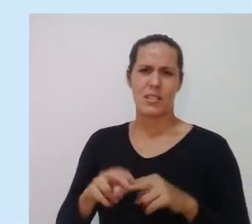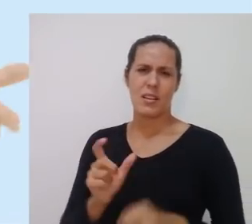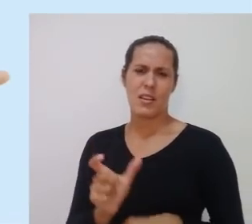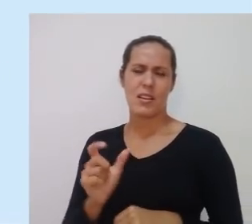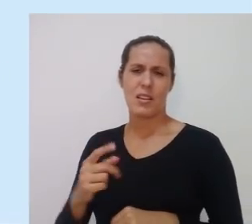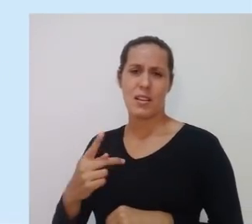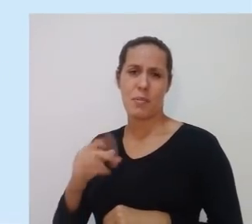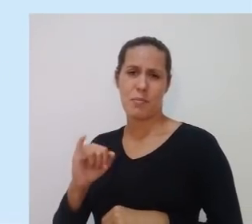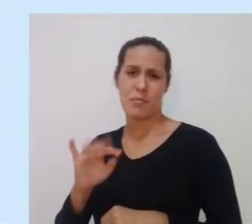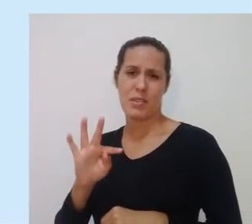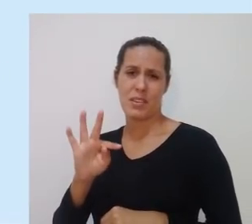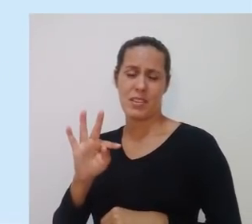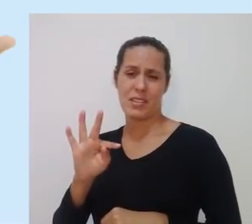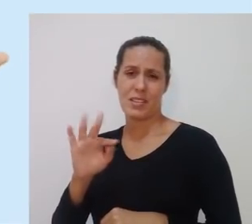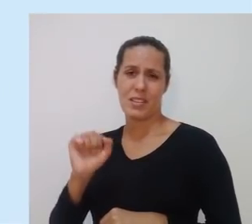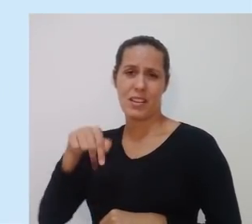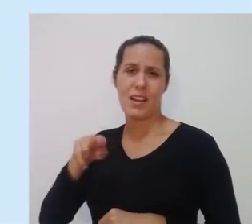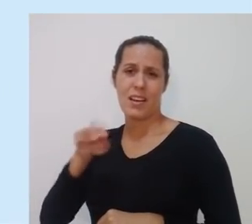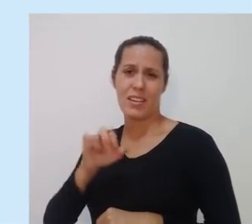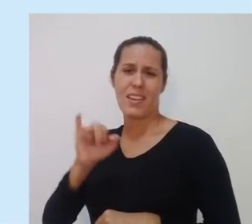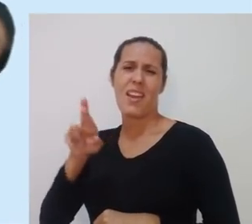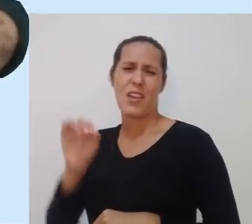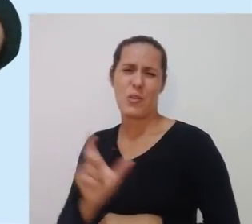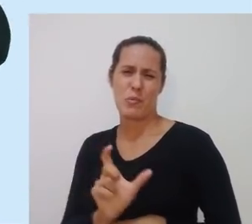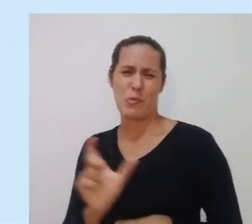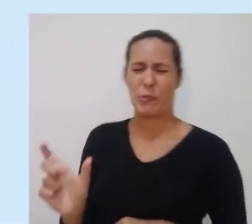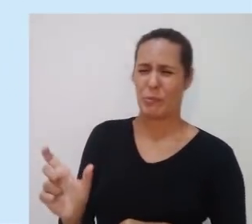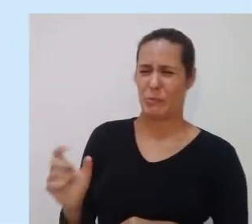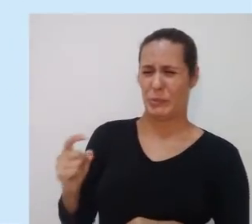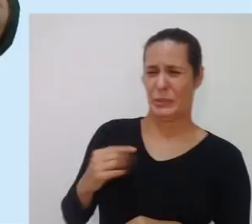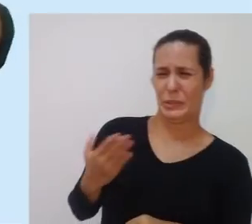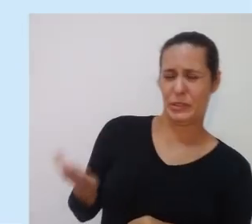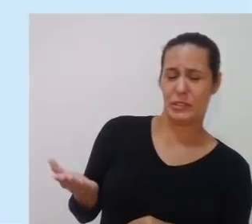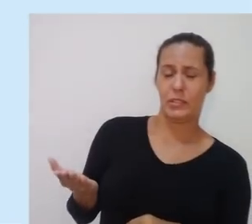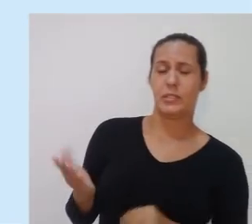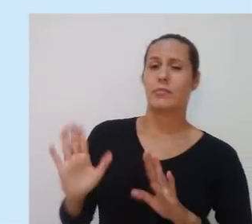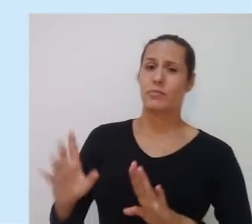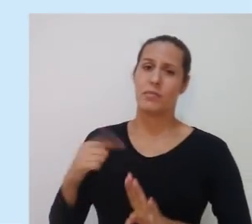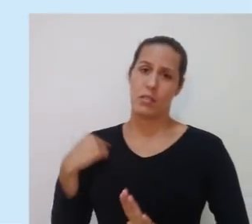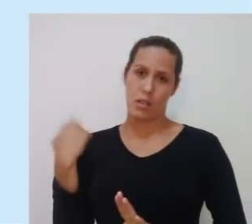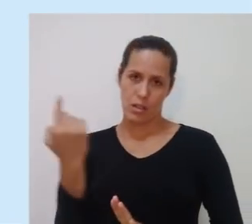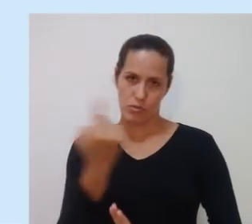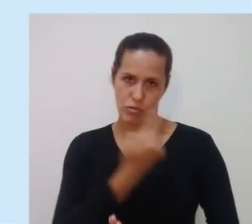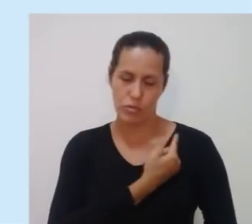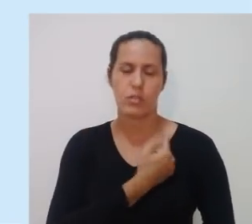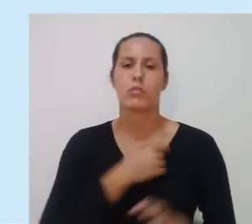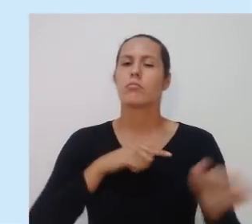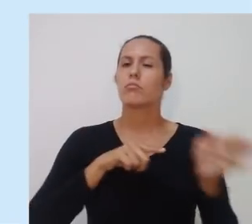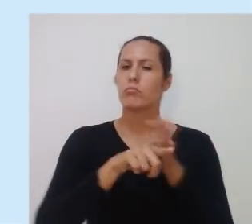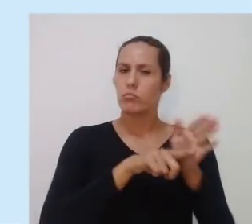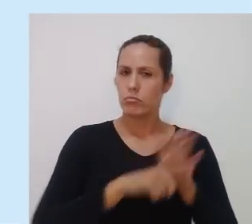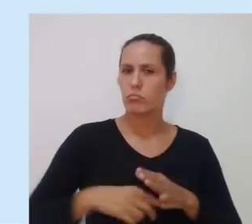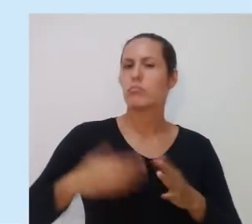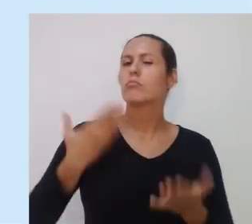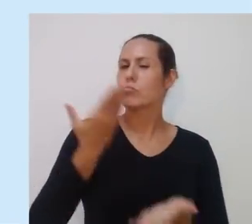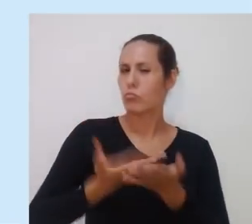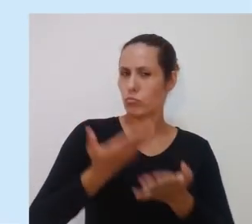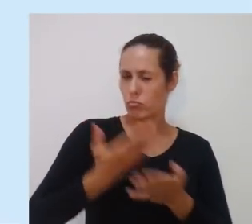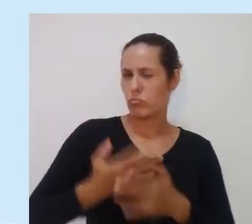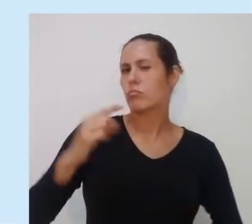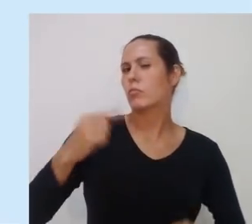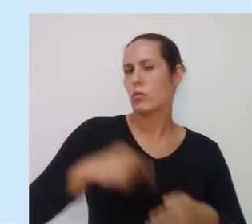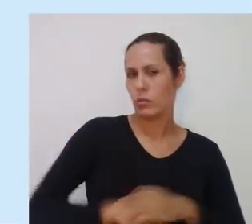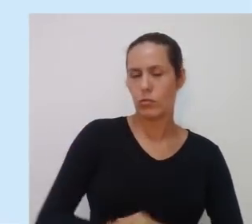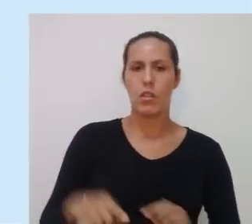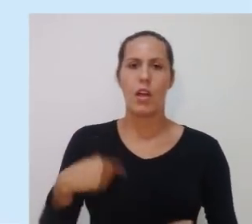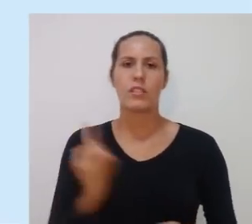Tá? Quero pedir licença para utilizar essa palavra, que é do dia a dia, que é do português informal. Mas nós somos